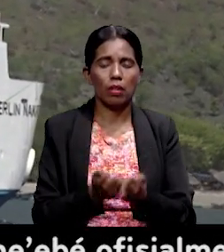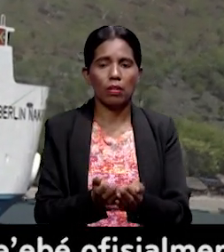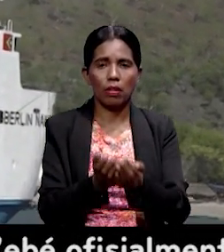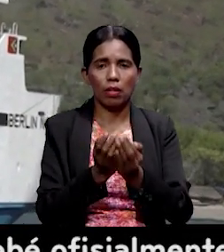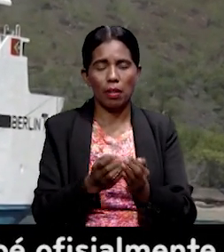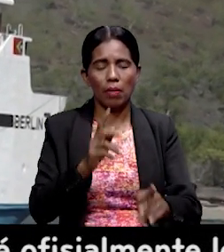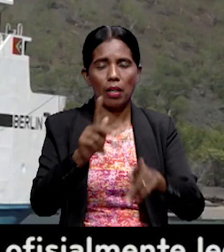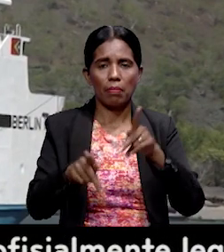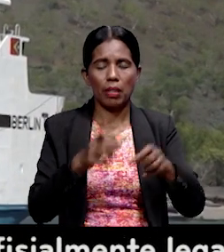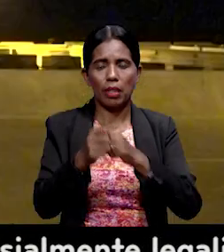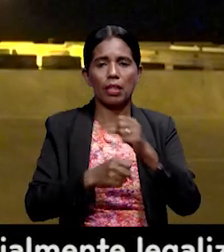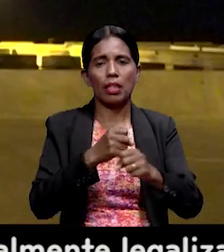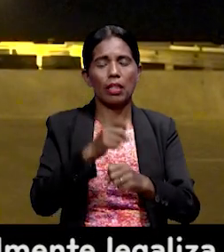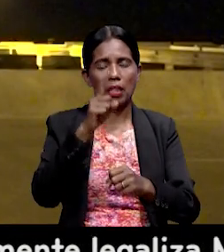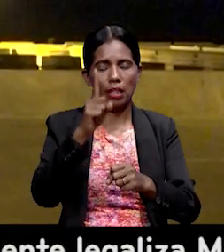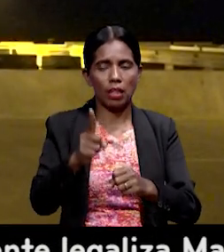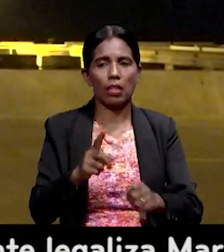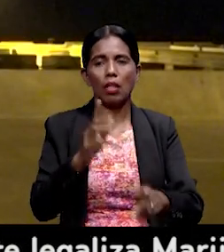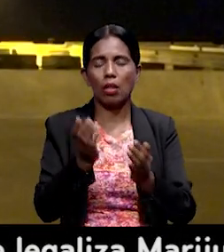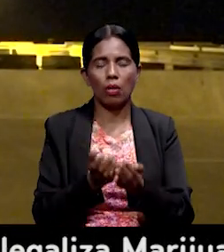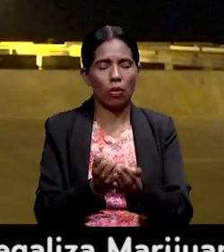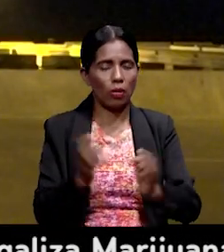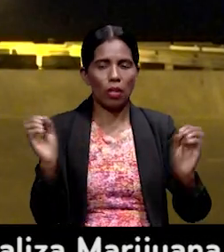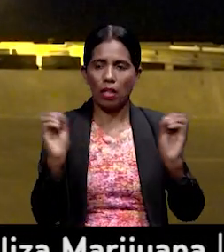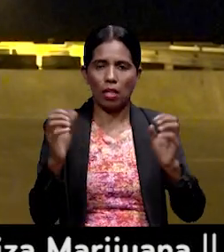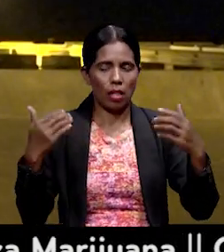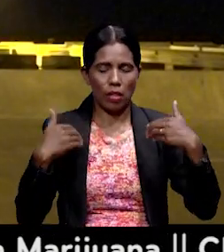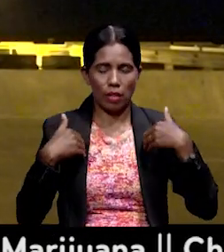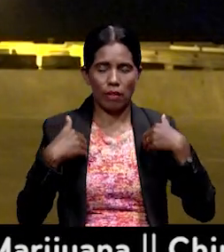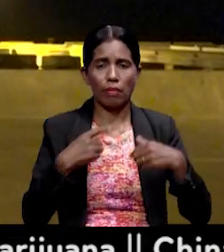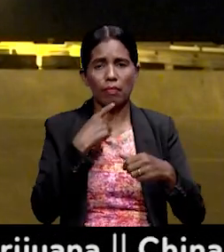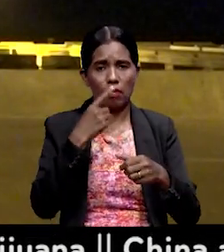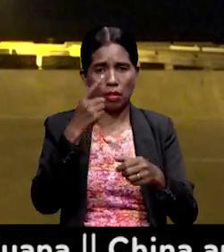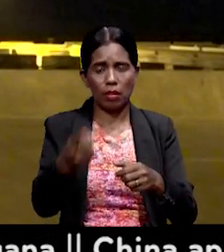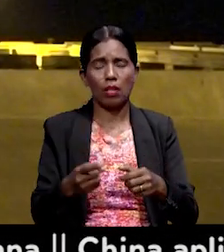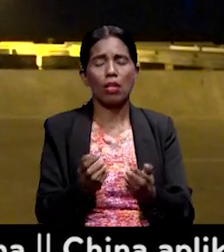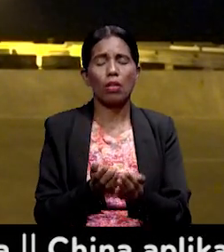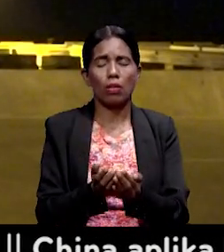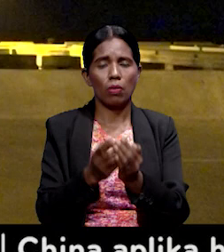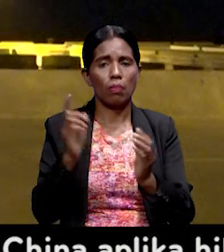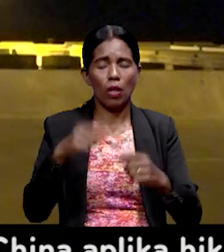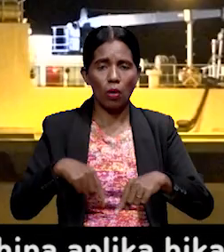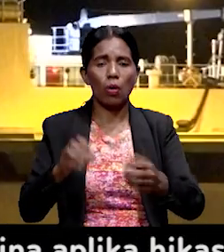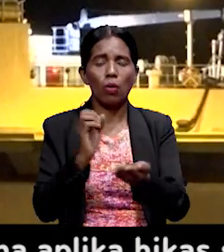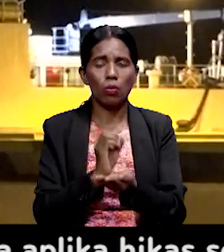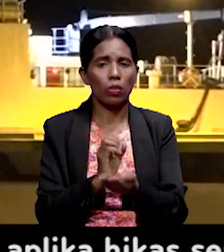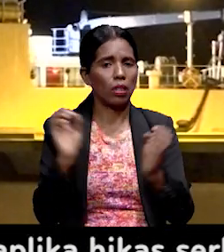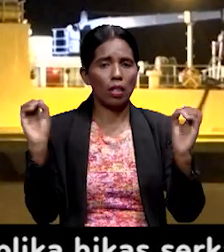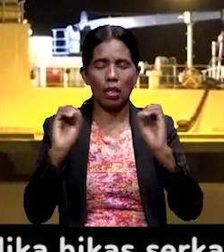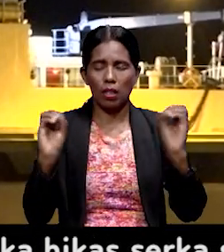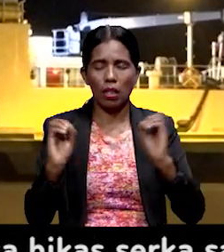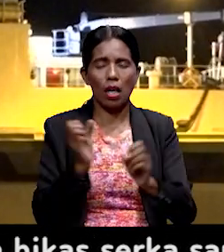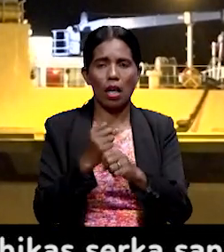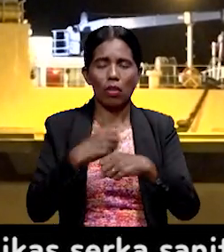durante Tinangidaona, operação Rola efetivo. Arsenio Bano atetem operação Rola Raiwa Laiha, prejudica a população atual